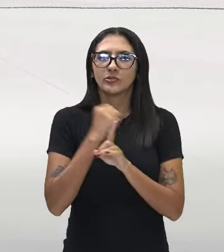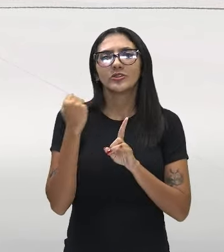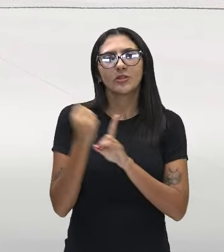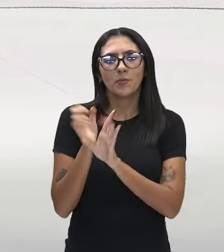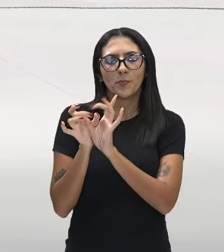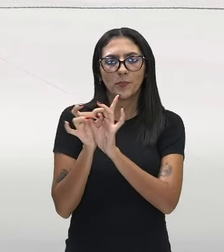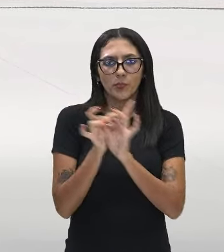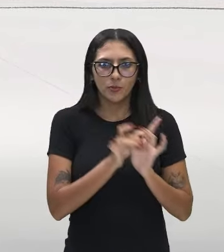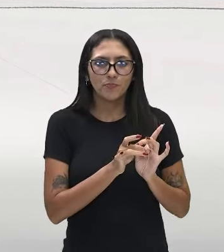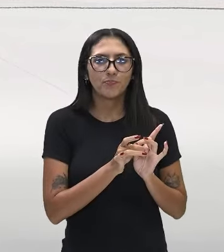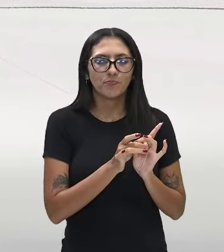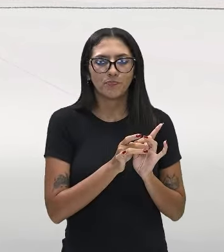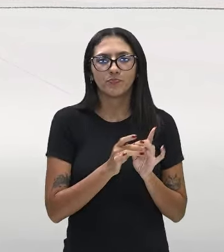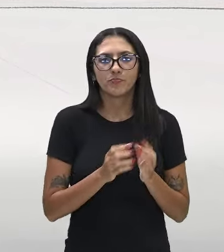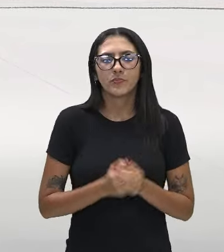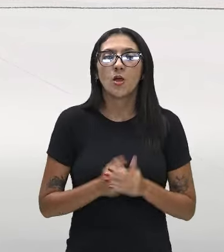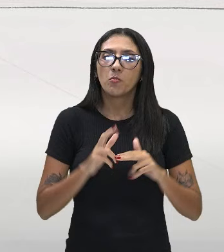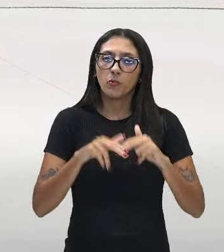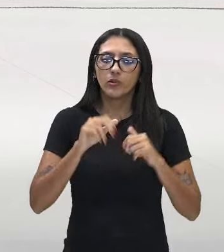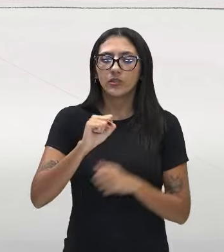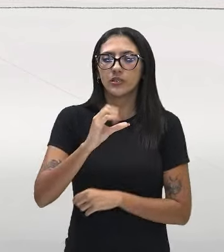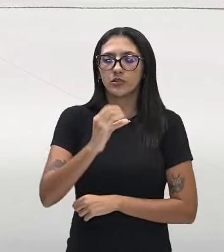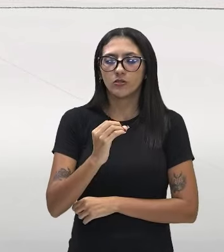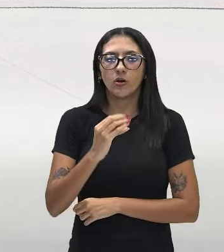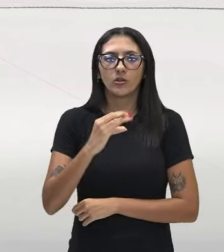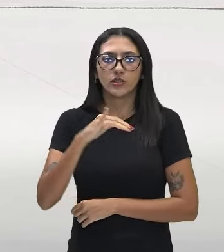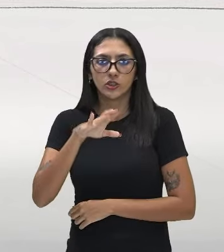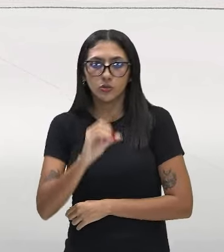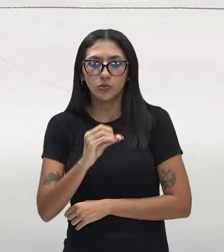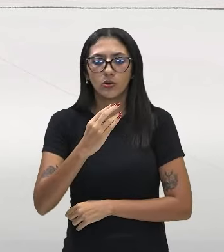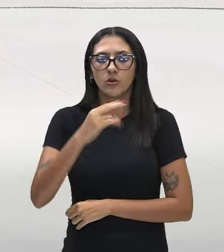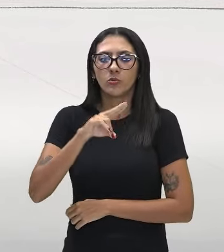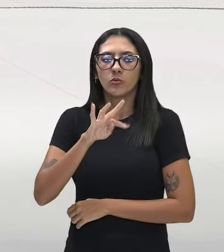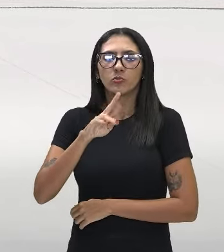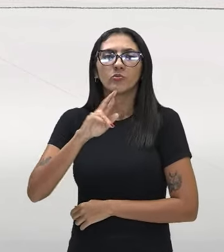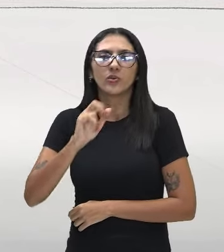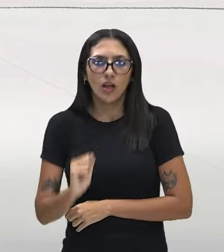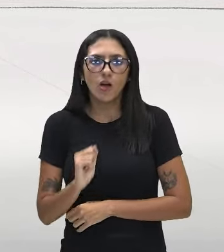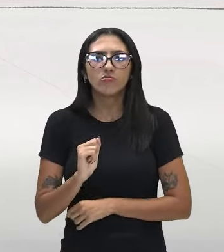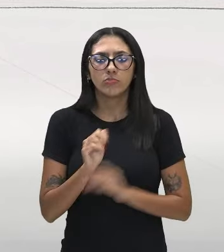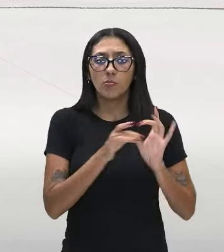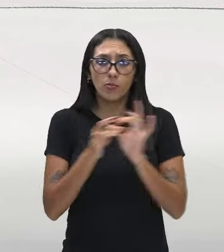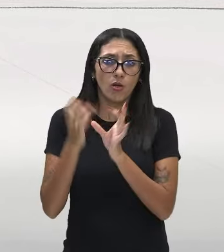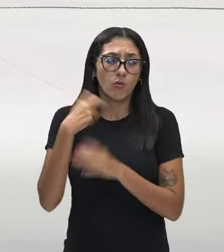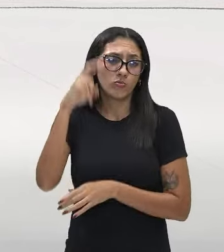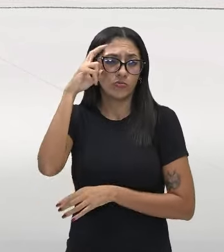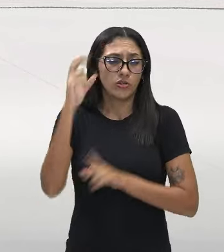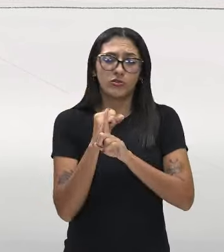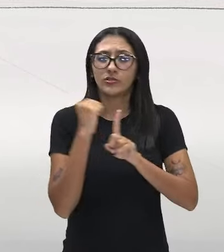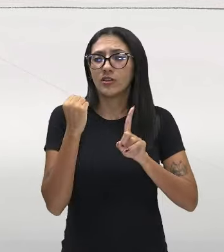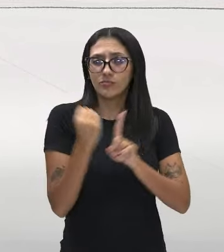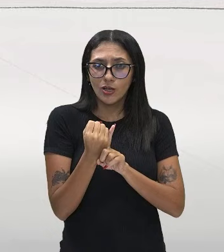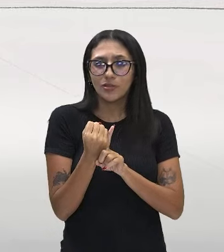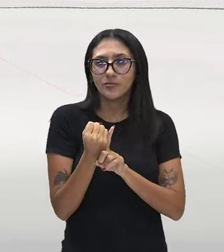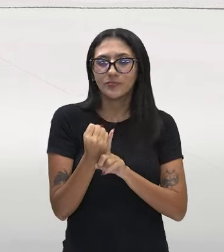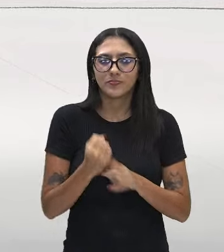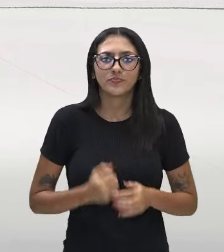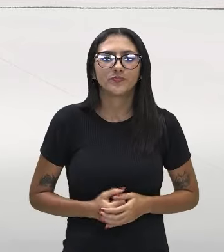que ele é sociocultural. A gente está envolvendo a sociedade, a gente está envolvendo aquelas pessoas que nos cercam e a gente está envolvendo a